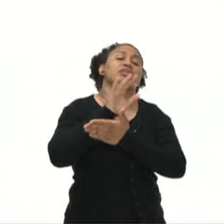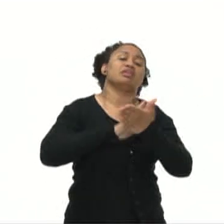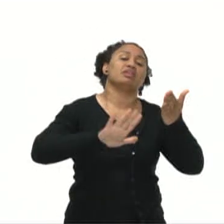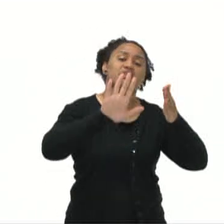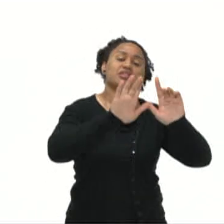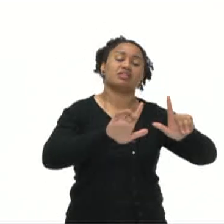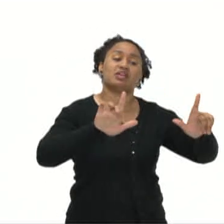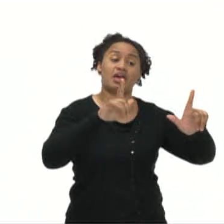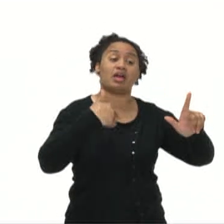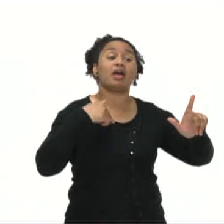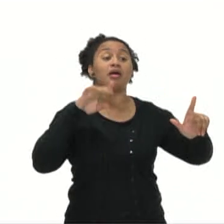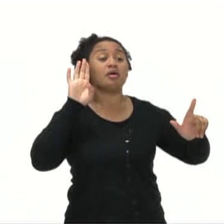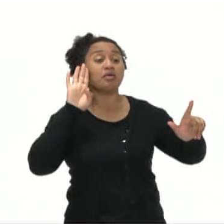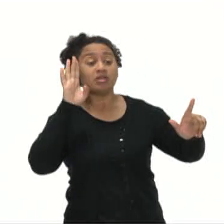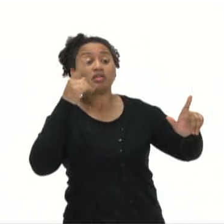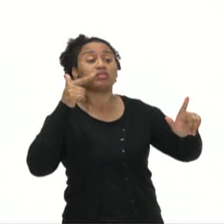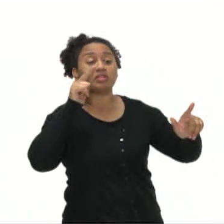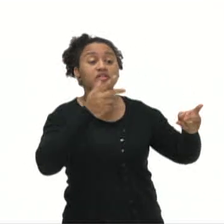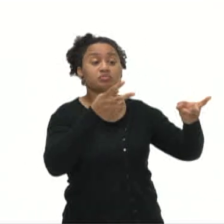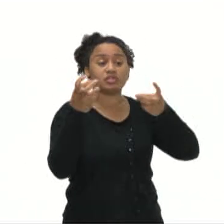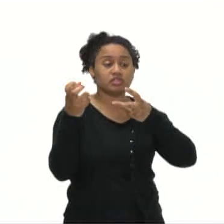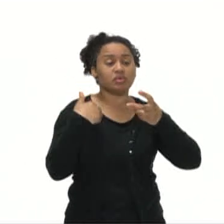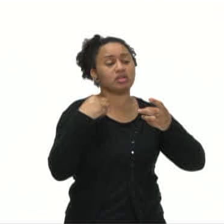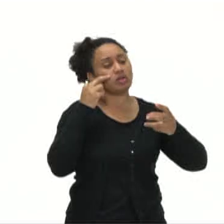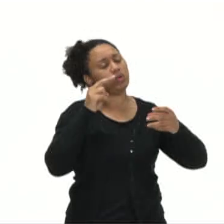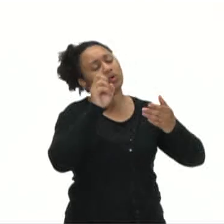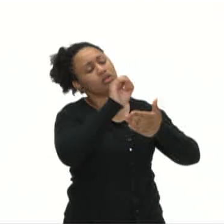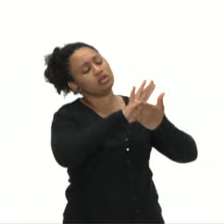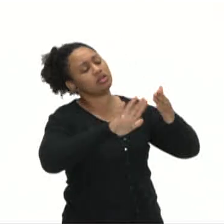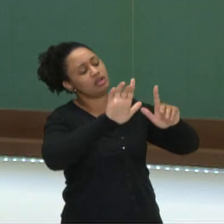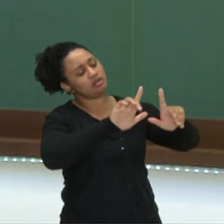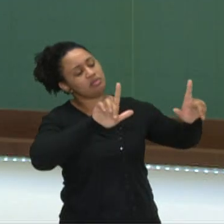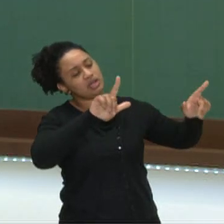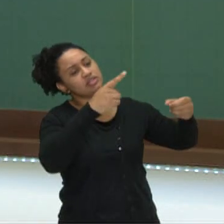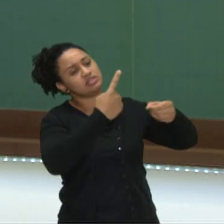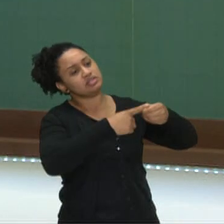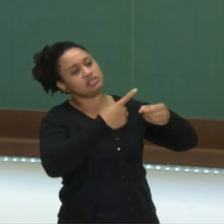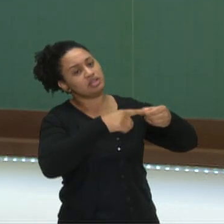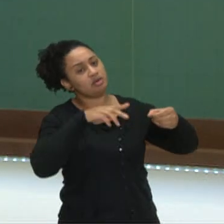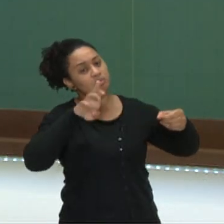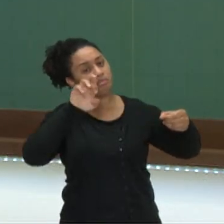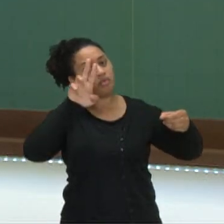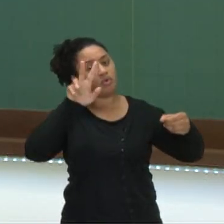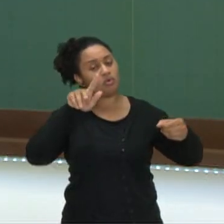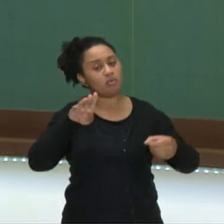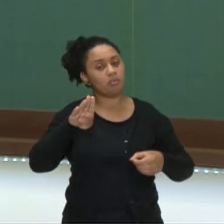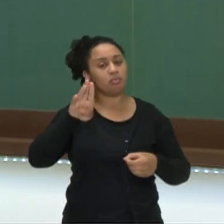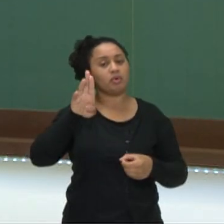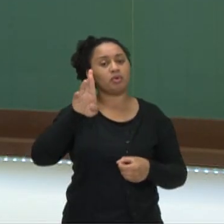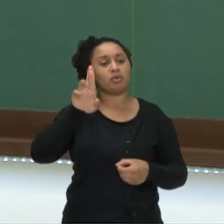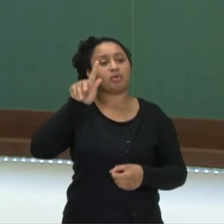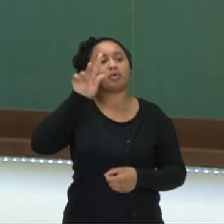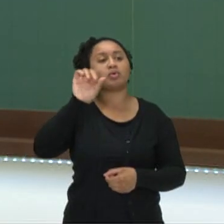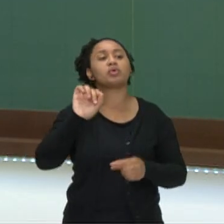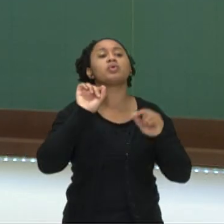se destacam. Então, olhando a imagem aqui desta cidade, deste burgo, quais são os elementos que se